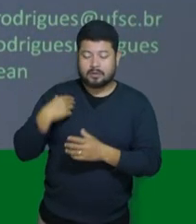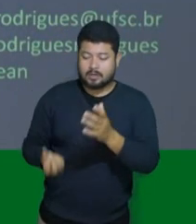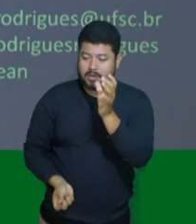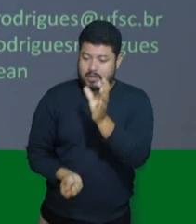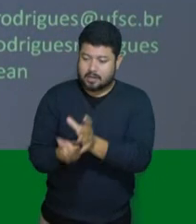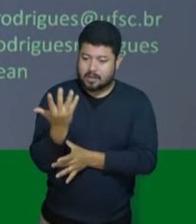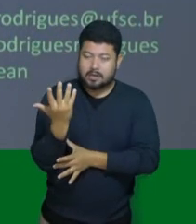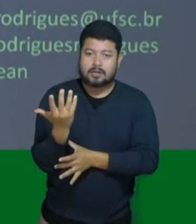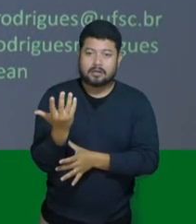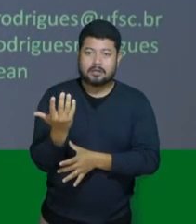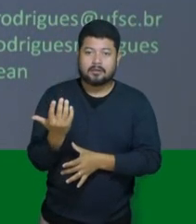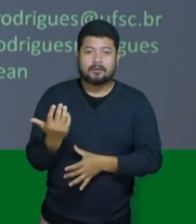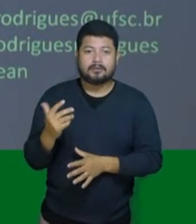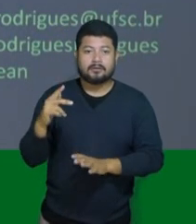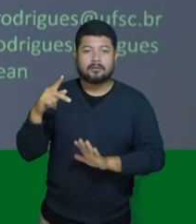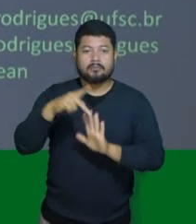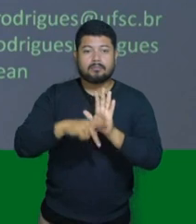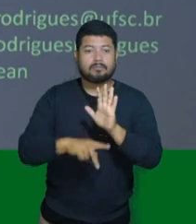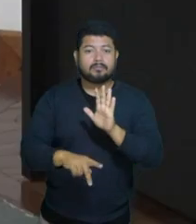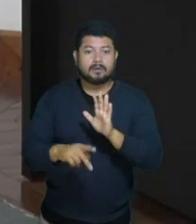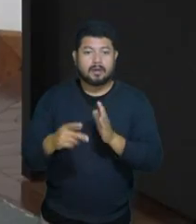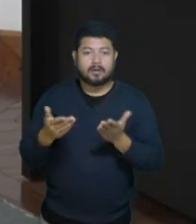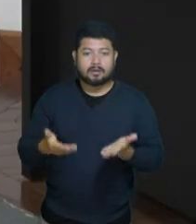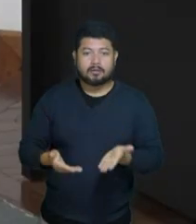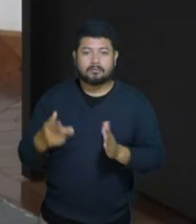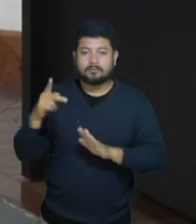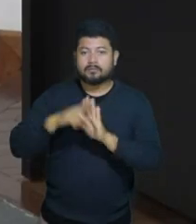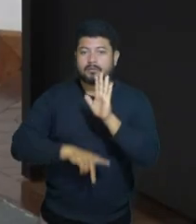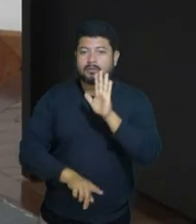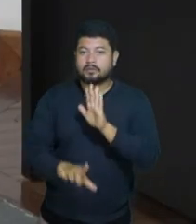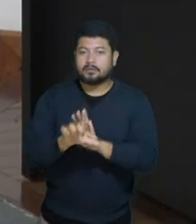essas políticas públicas, tá, gente? É isso.